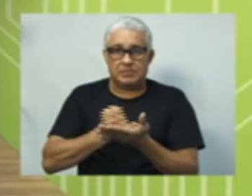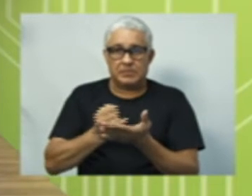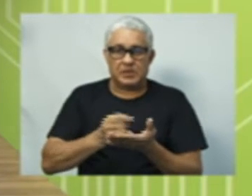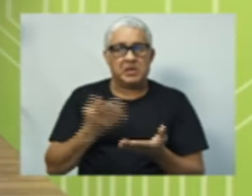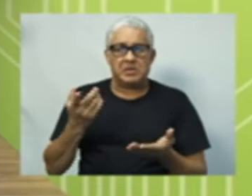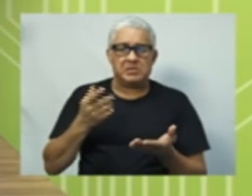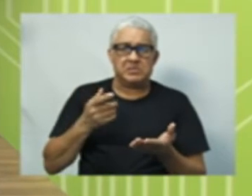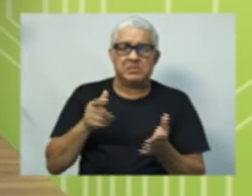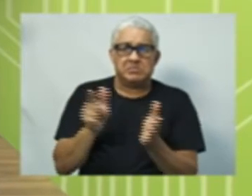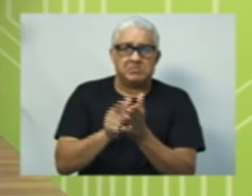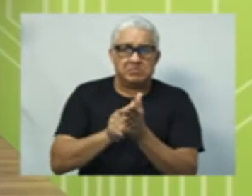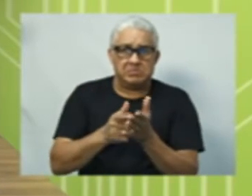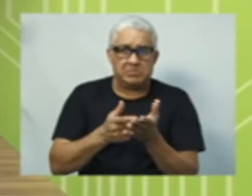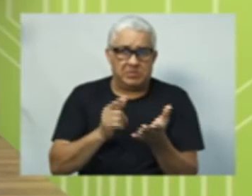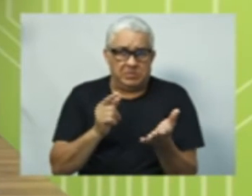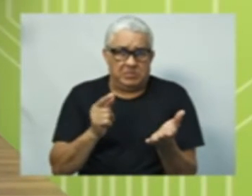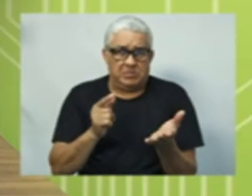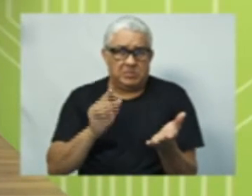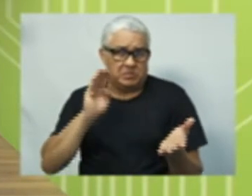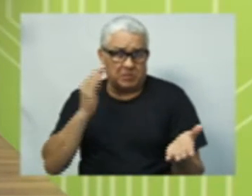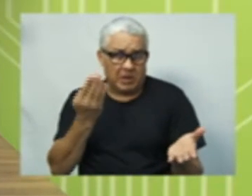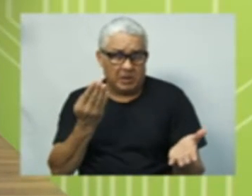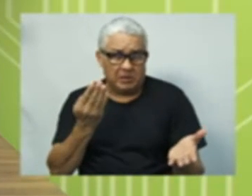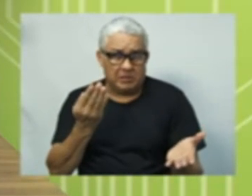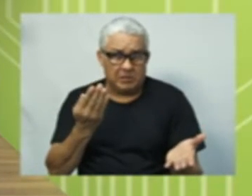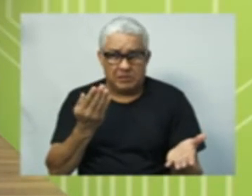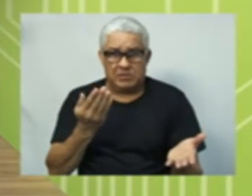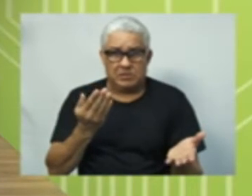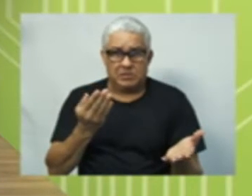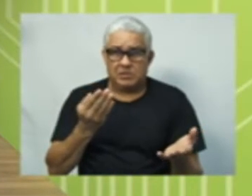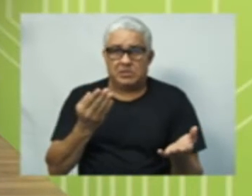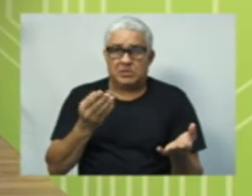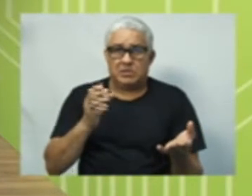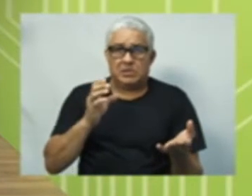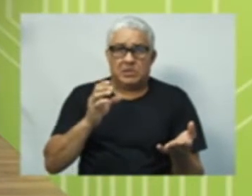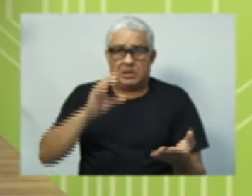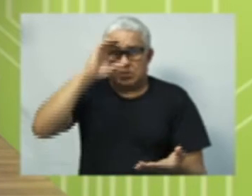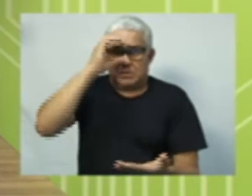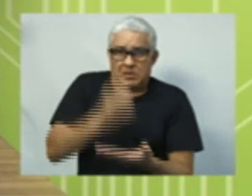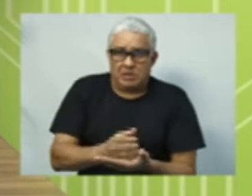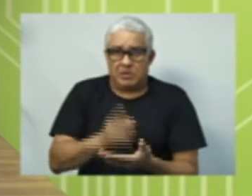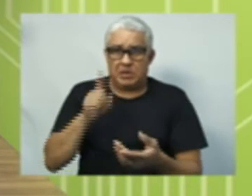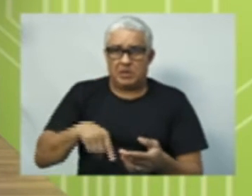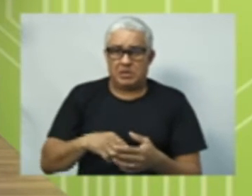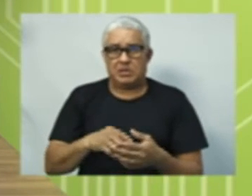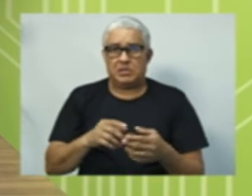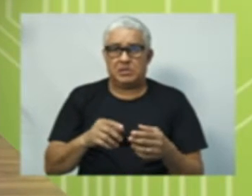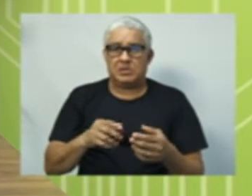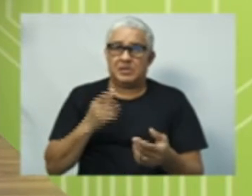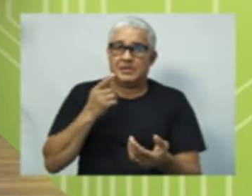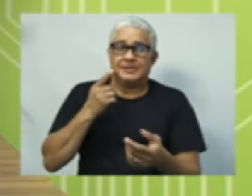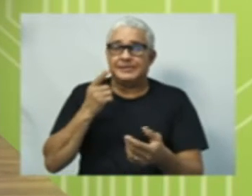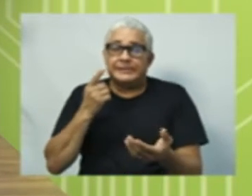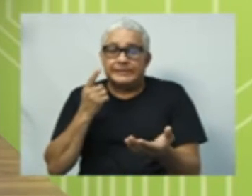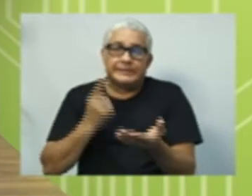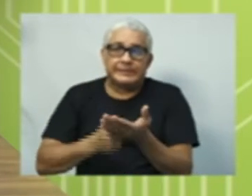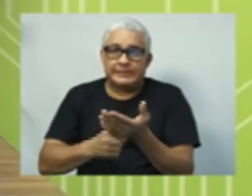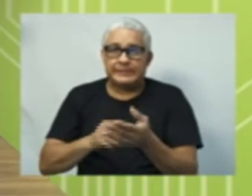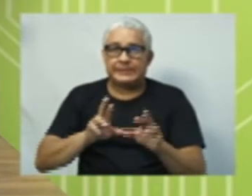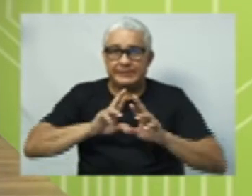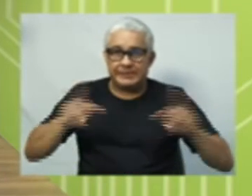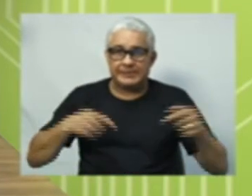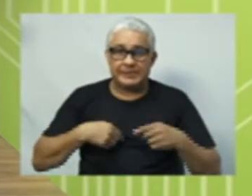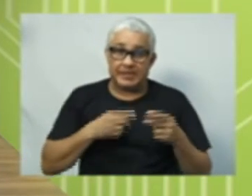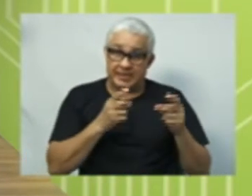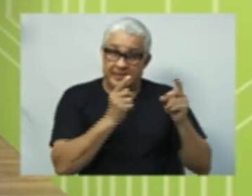uma nota fria. Opa, nota fria é evasão fiscal, isso é crime. Não, então vamos fazer um esquema diferente. Em vez de vender, eu falo